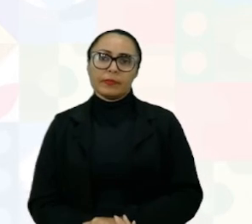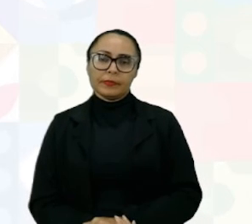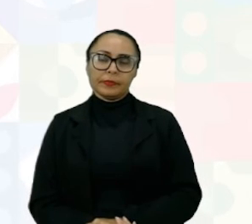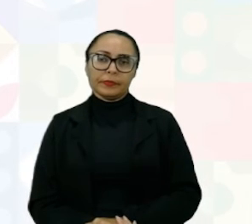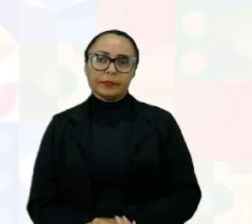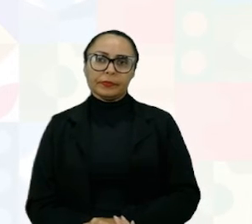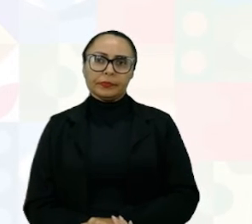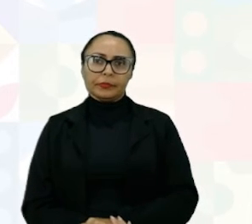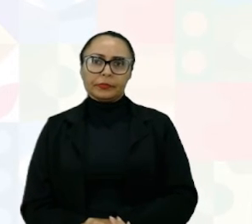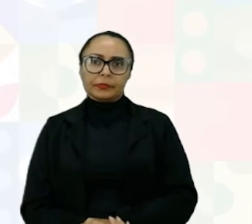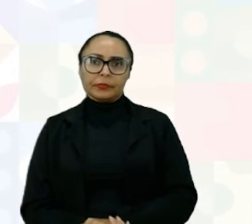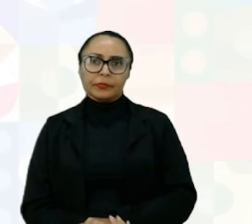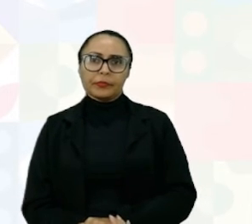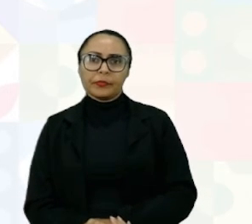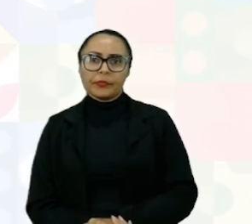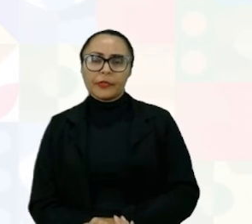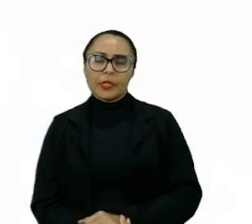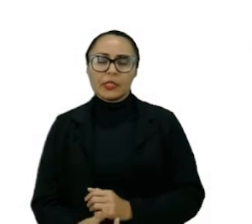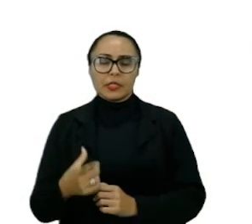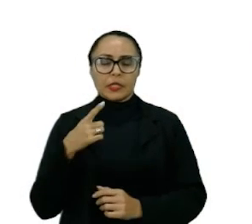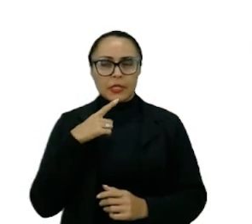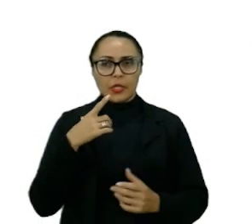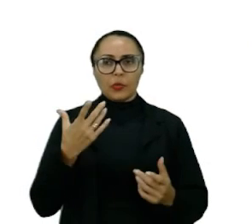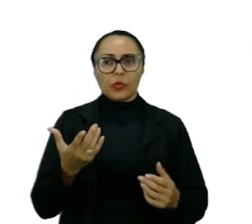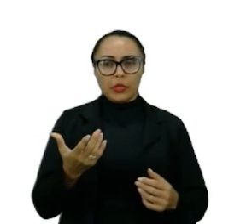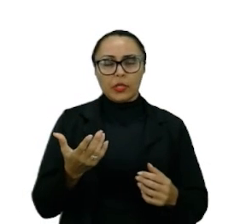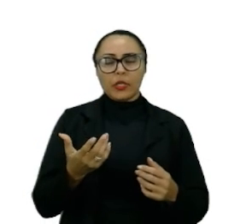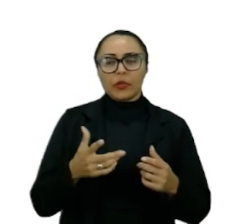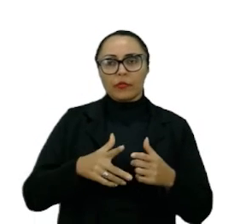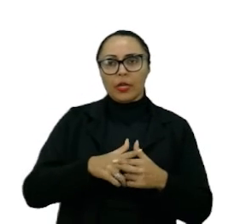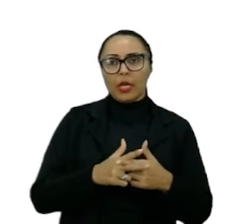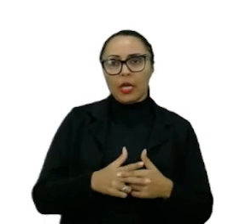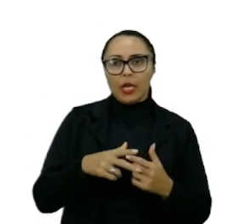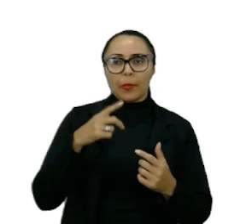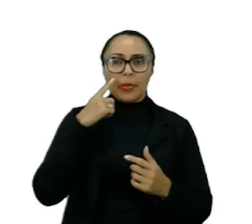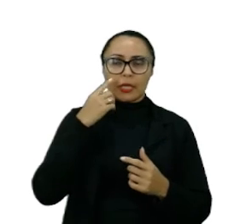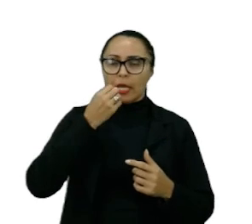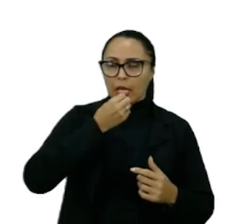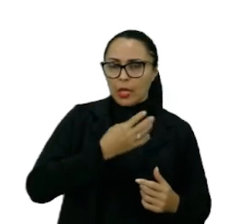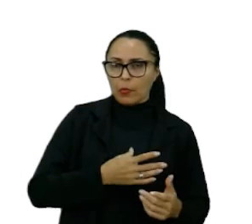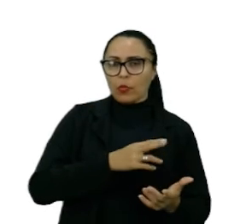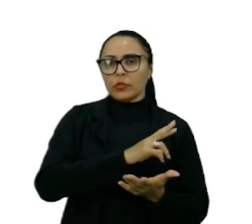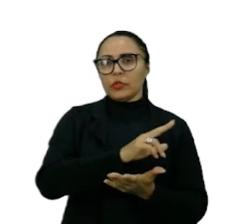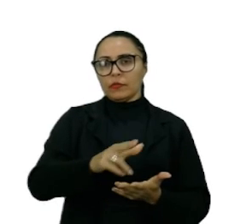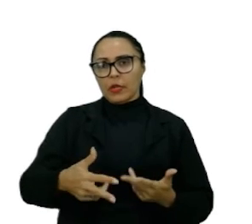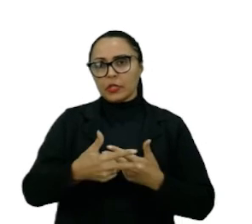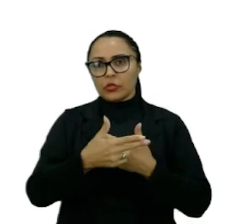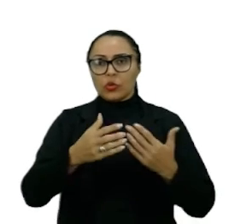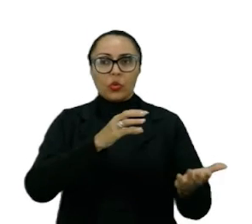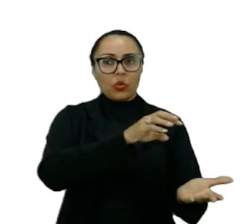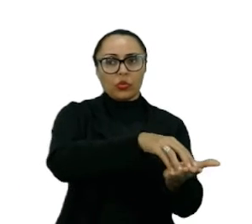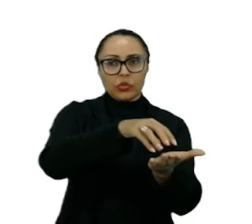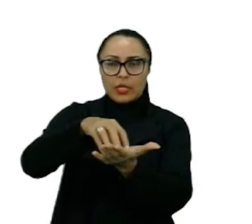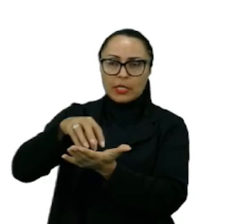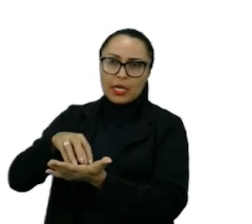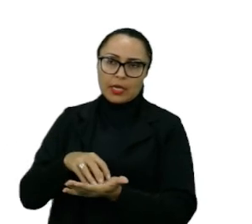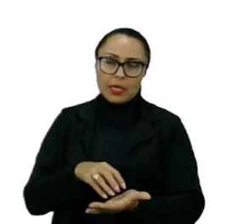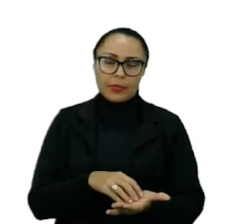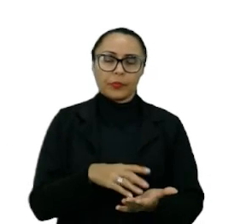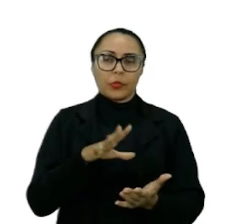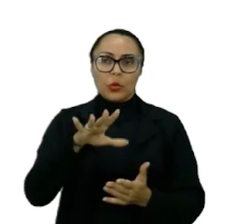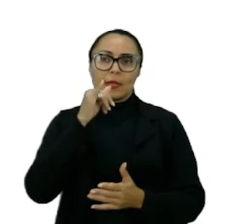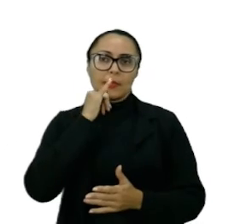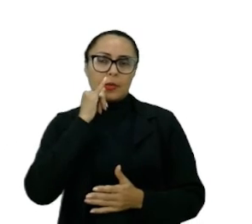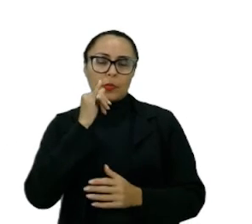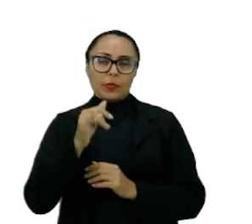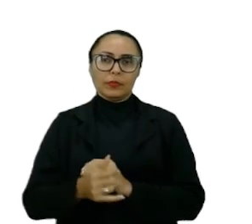Esse tipo de ferramenta, ela proporciona diversos benefícios em alguns setores da cadeia logística. Por exemplo, a cadeia